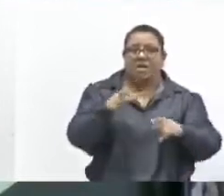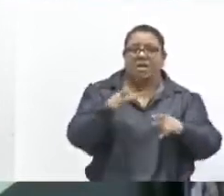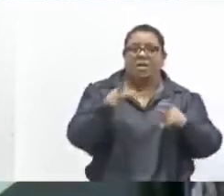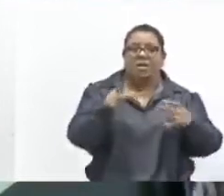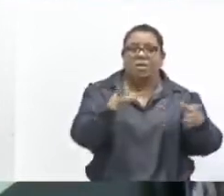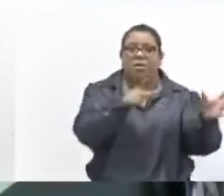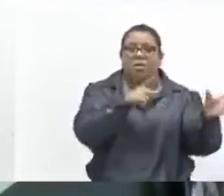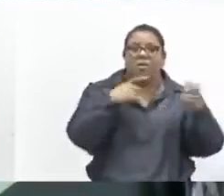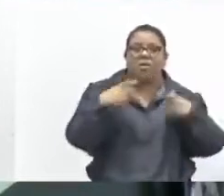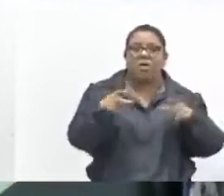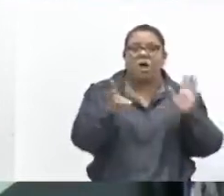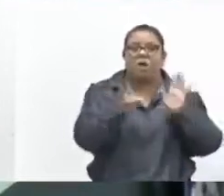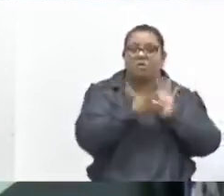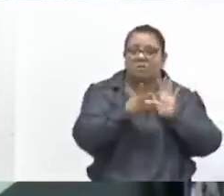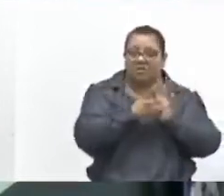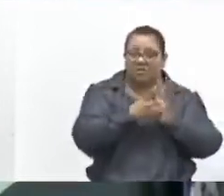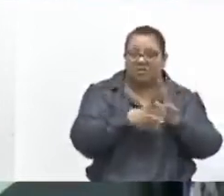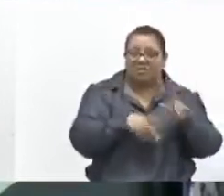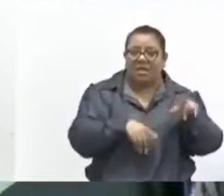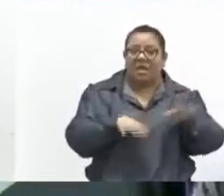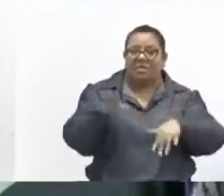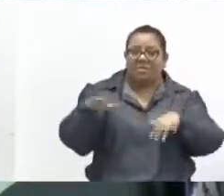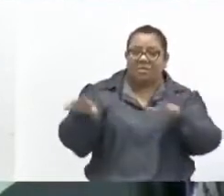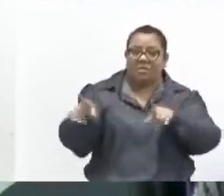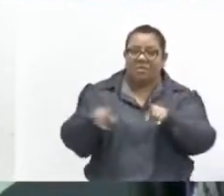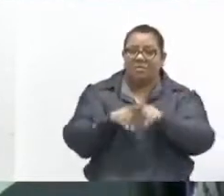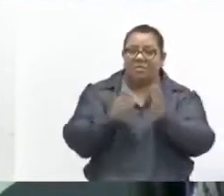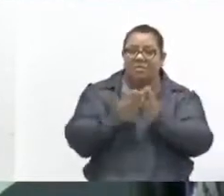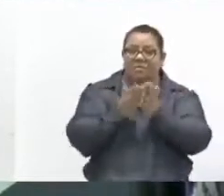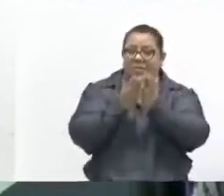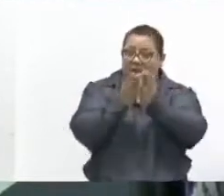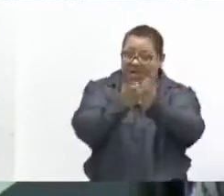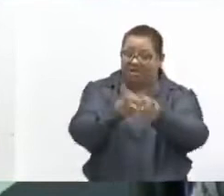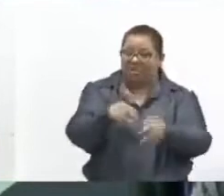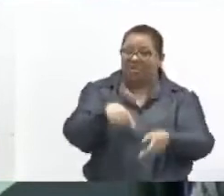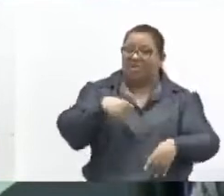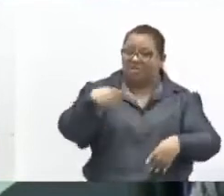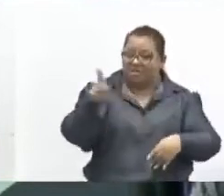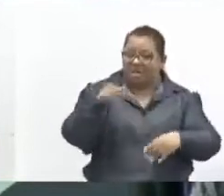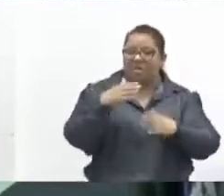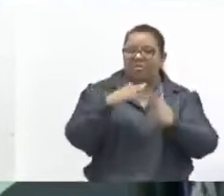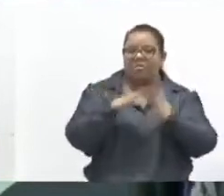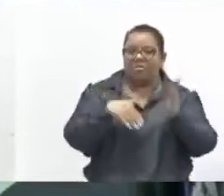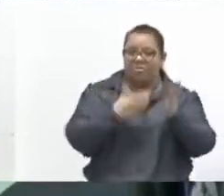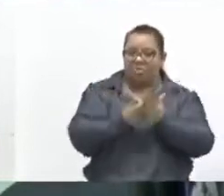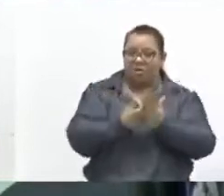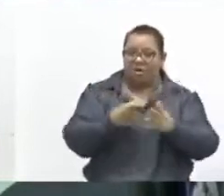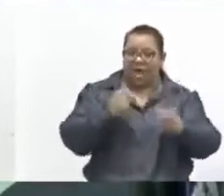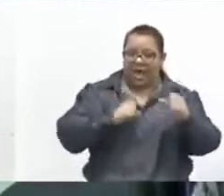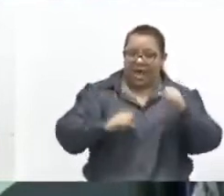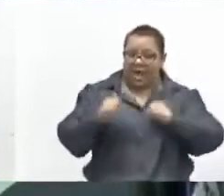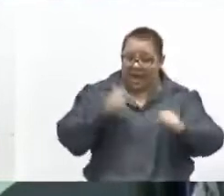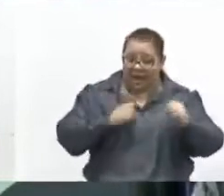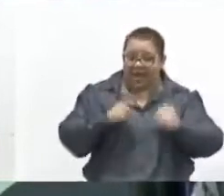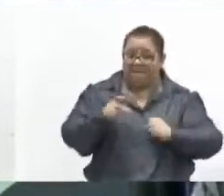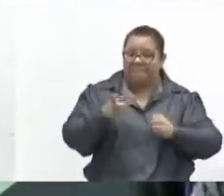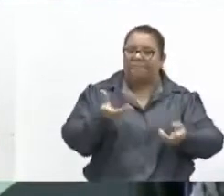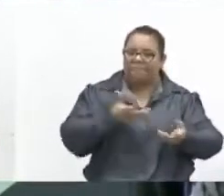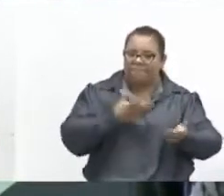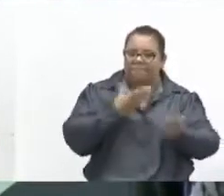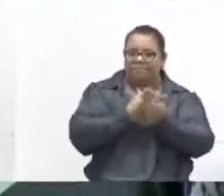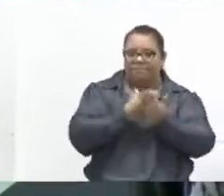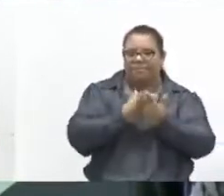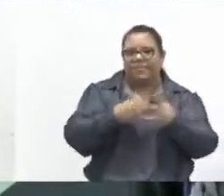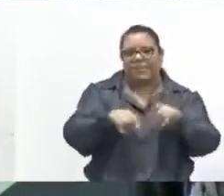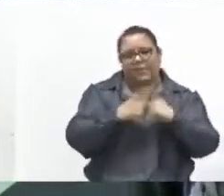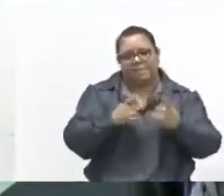de povos indígenas, aonde às vezes tem que enfrentar barco para ir para a escola. Isso é um anseio pela educação, né? Essa educação, e que a gente coloca sempre